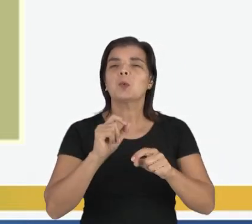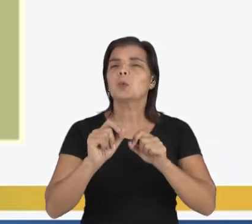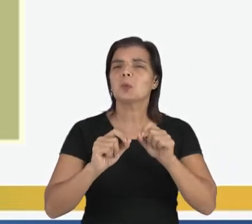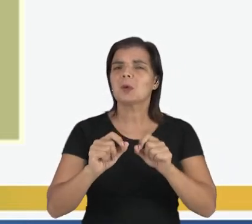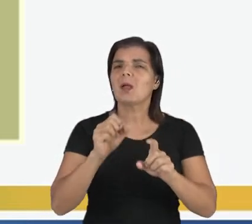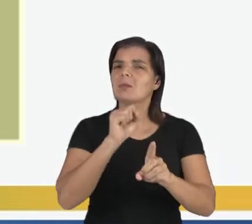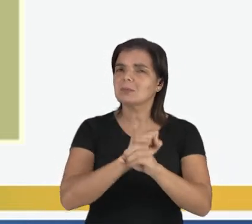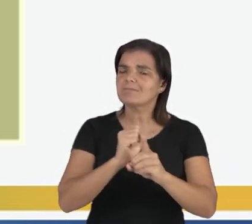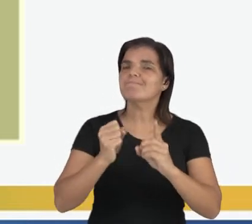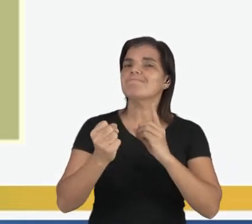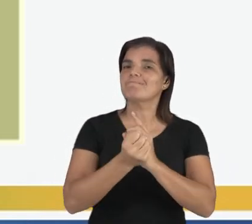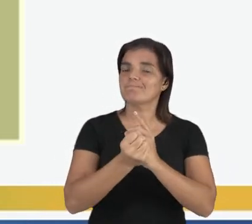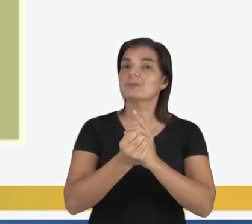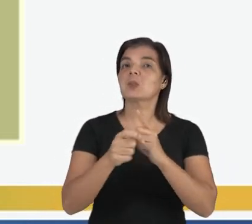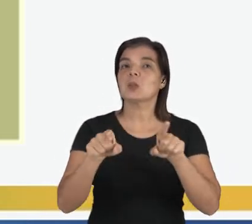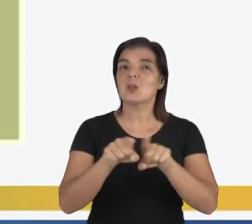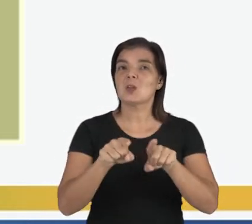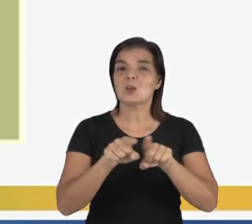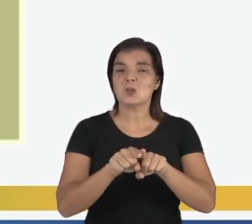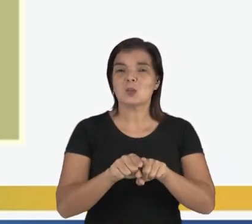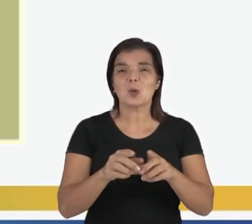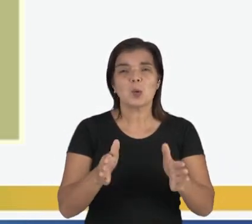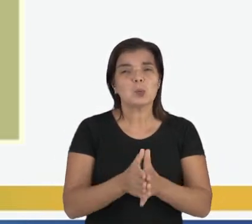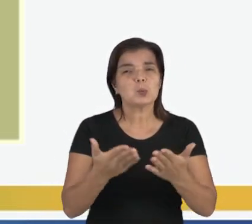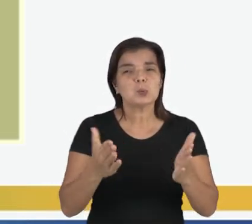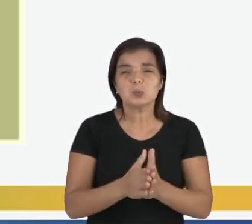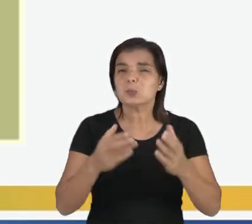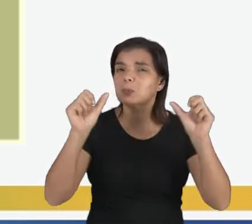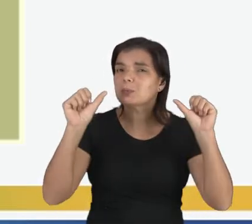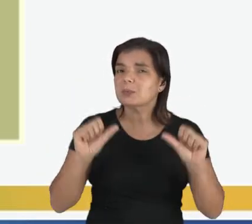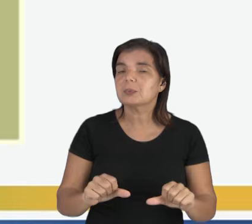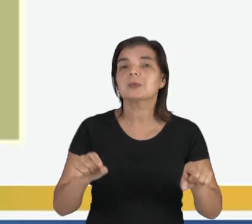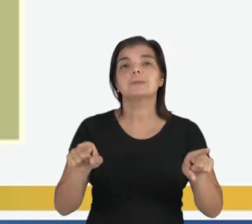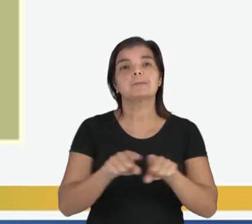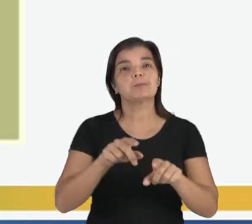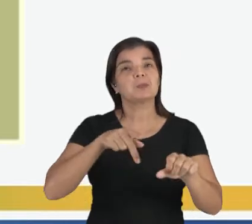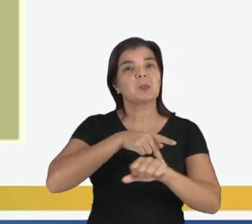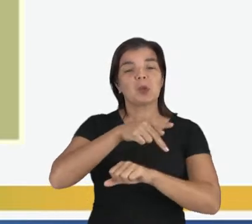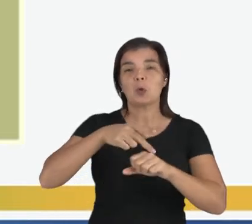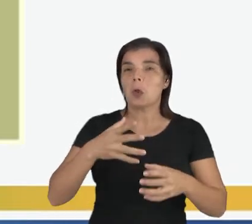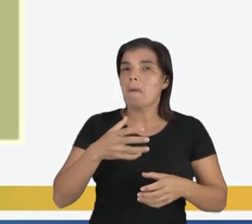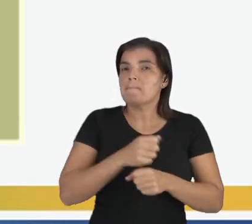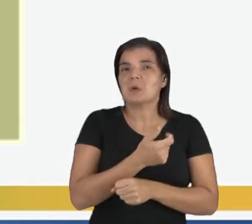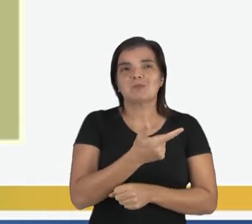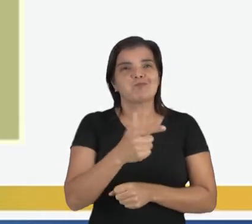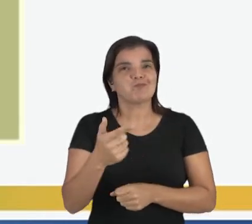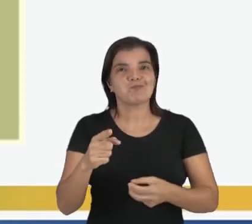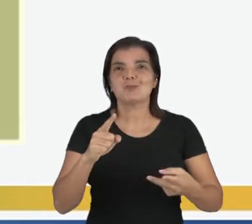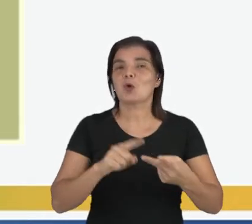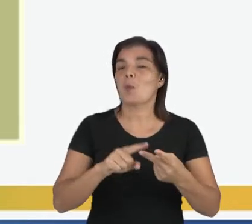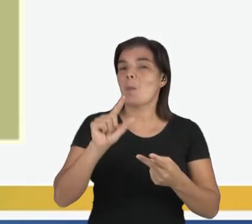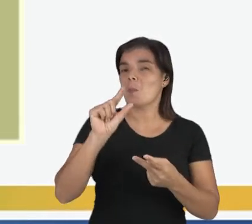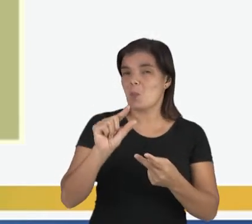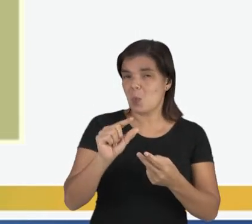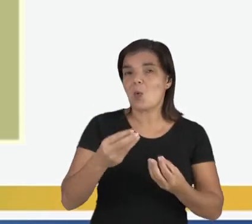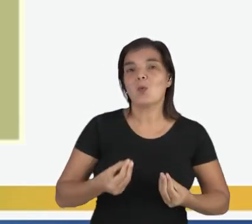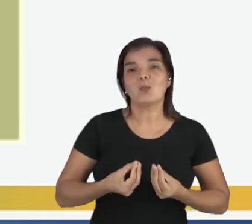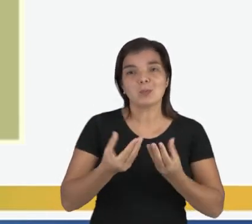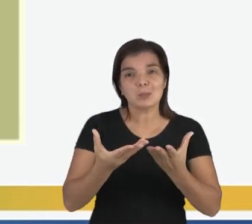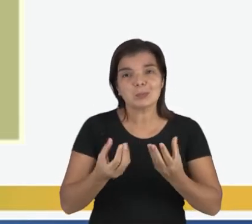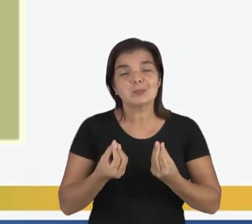muito na sociedade, né? E trazia essa miséria muito mais à tona. Um país despreparado para a guerra,